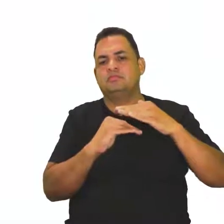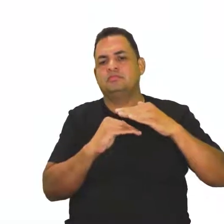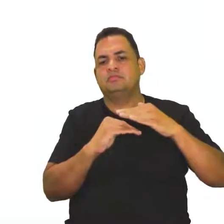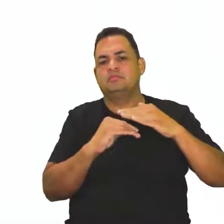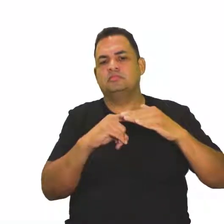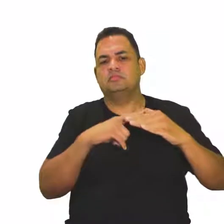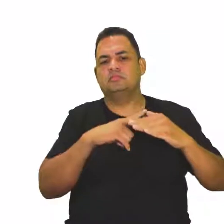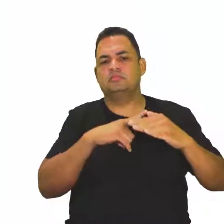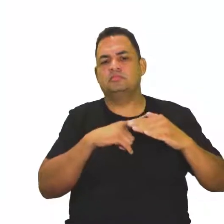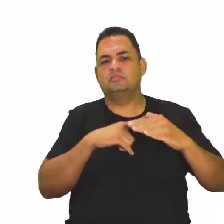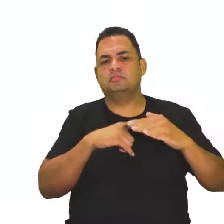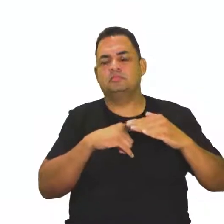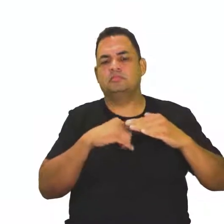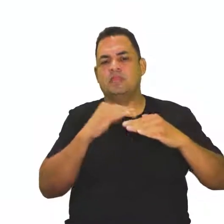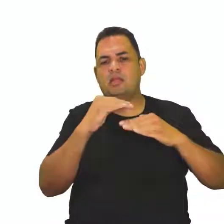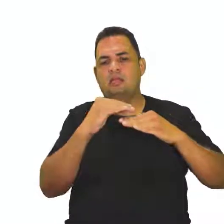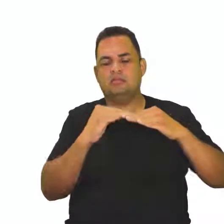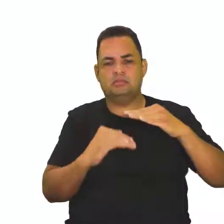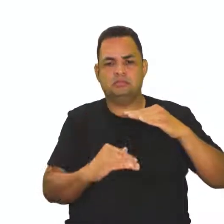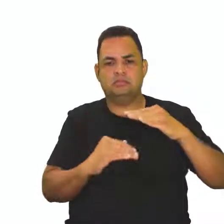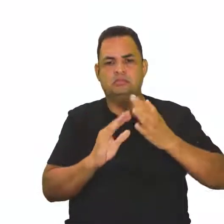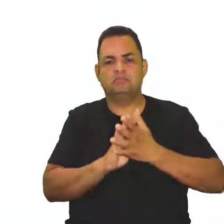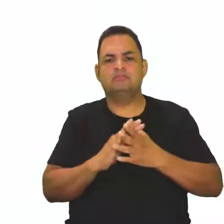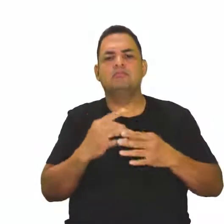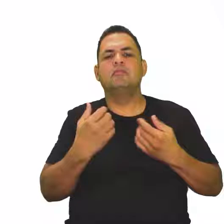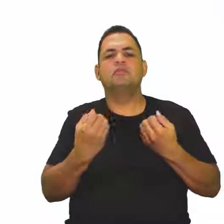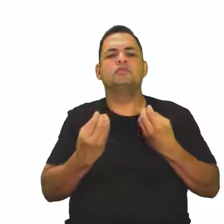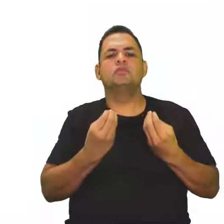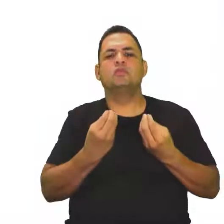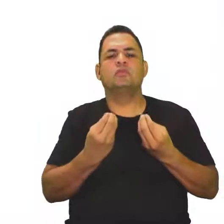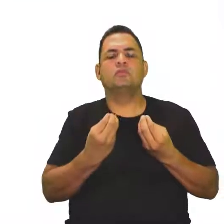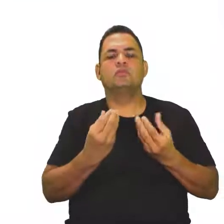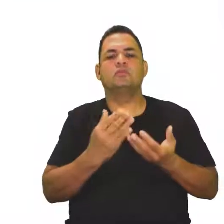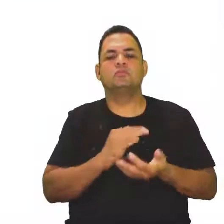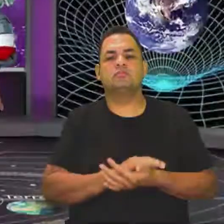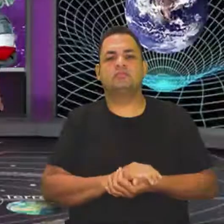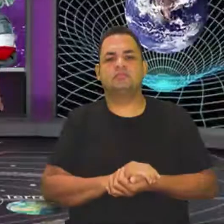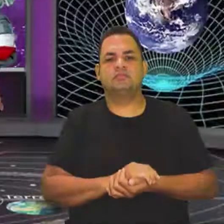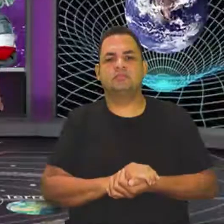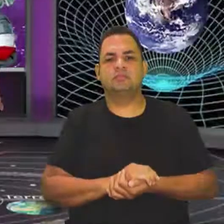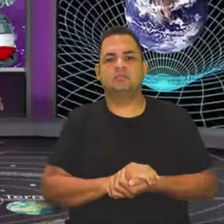uma polarização. Aí você pensa, mas como assim? Pessoal,